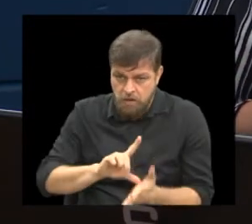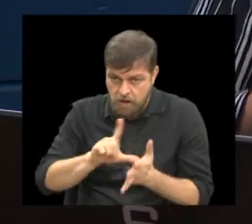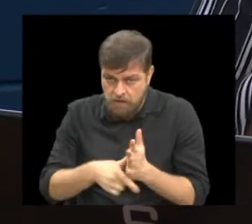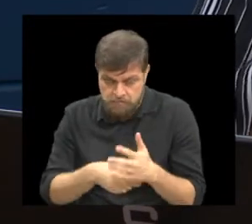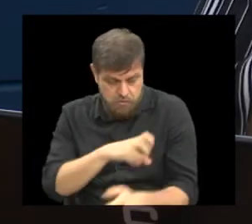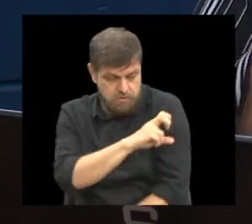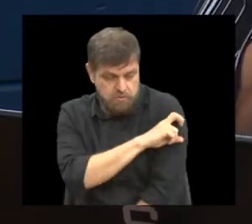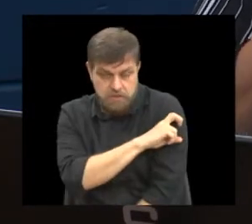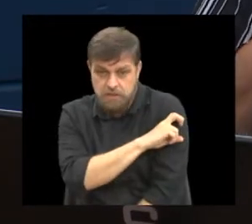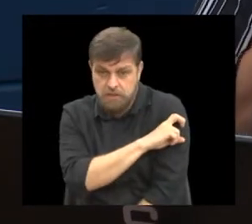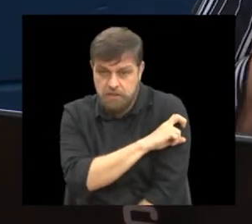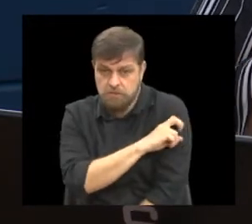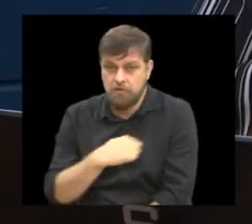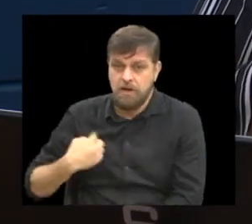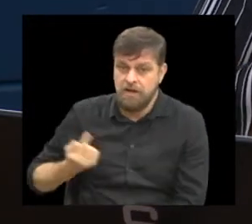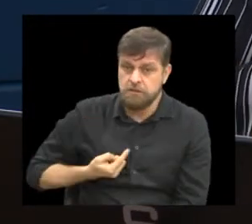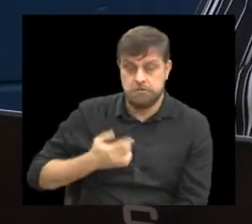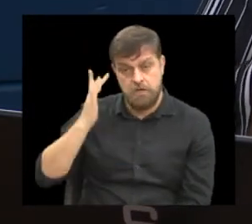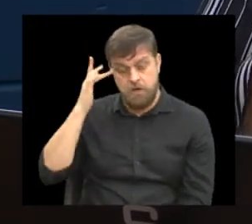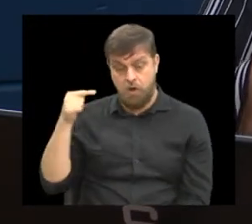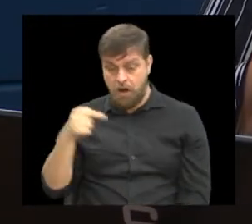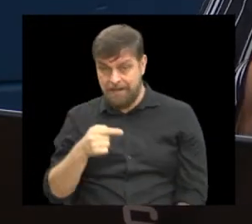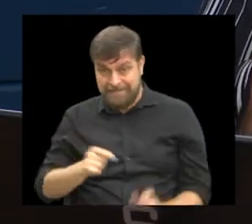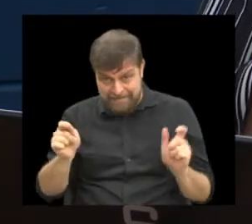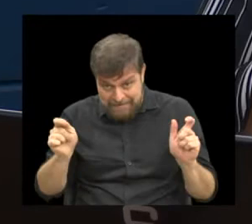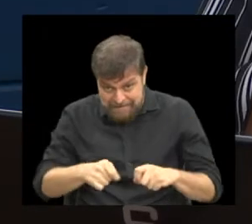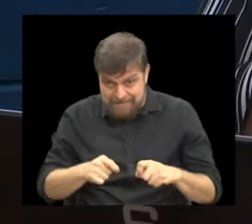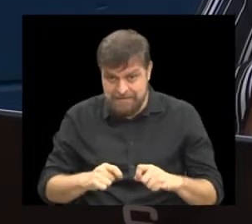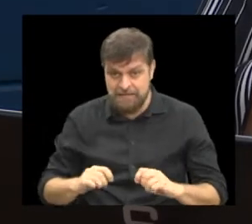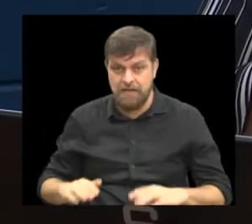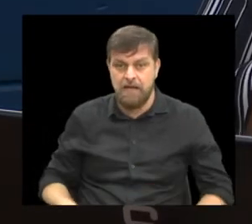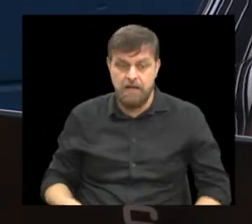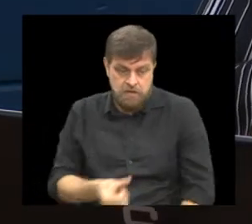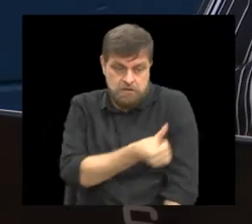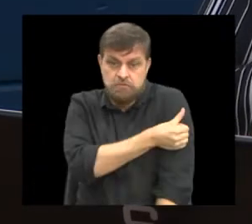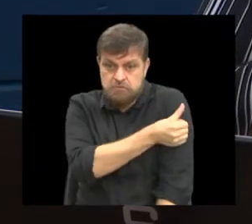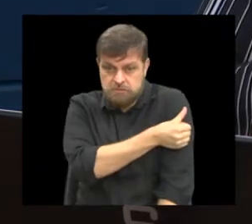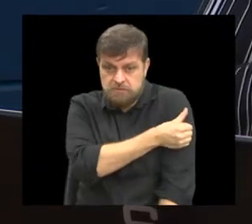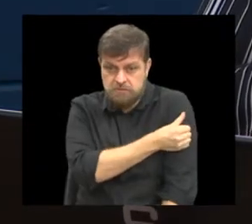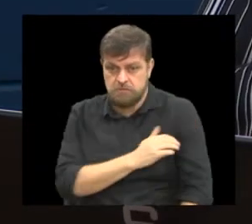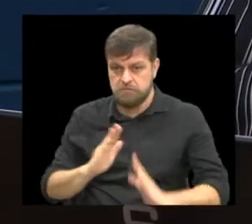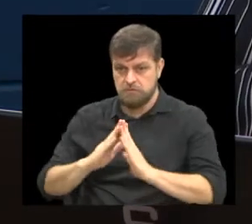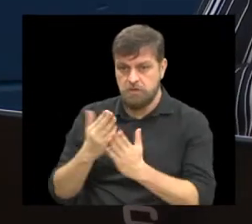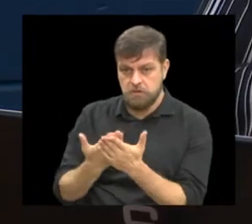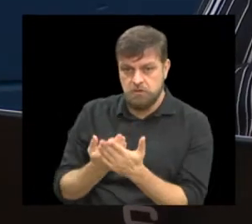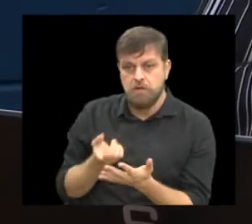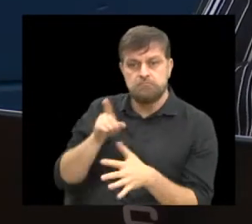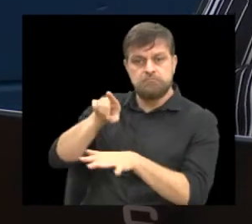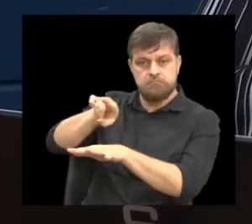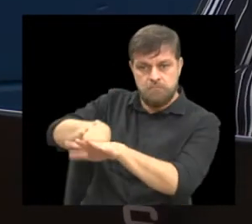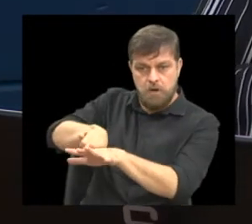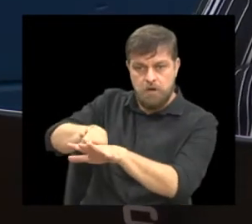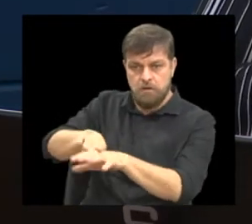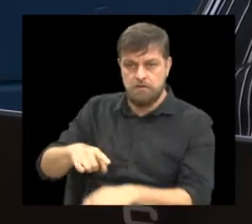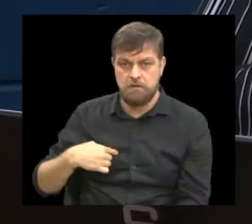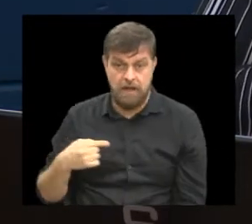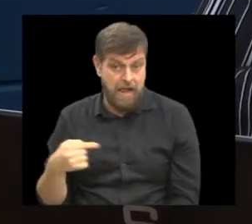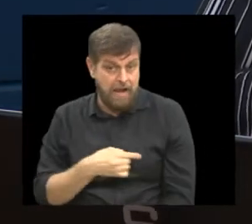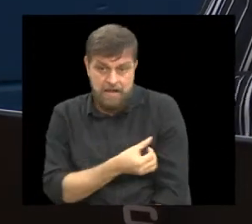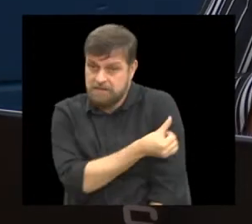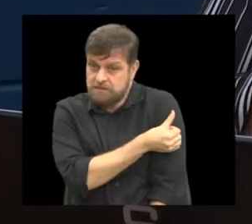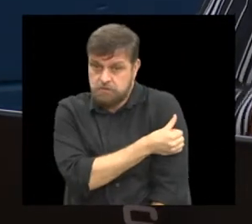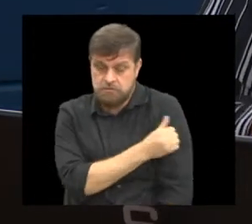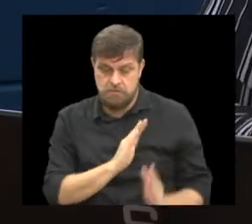lá e nós acharmos que ele está apto para ir para o 6º ano, ele pode ir para o 6º ano. Nós não temos 6º ano na